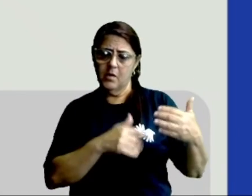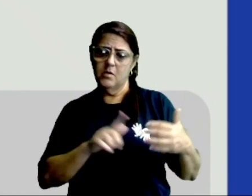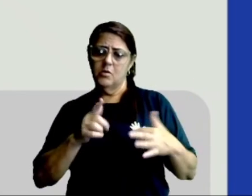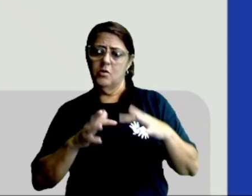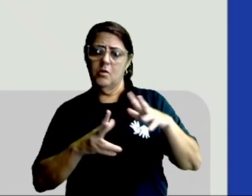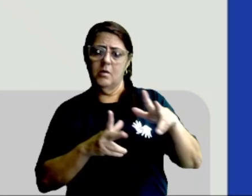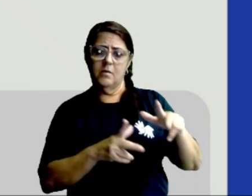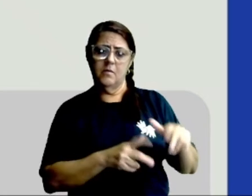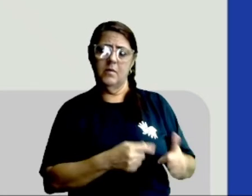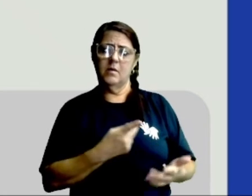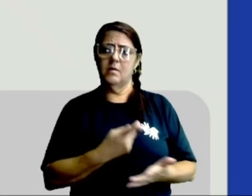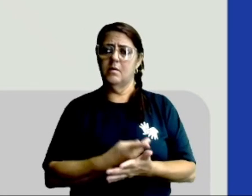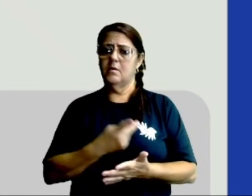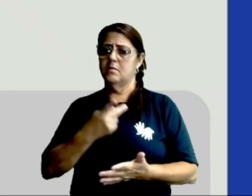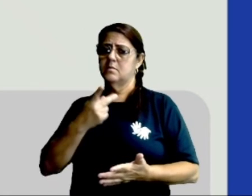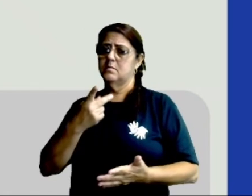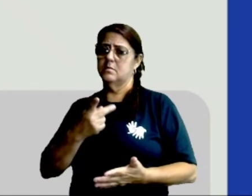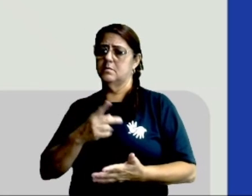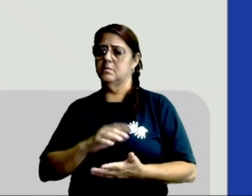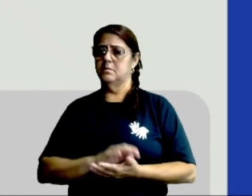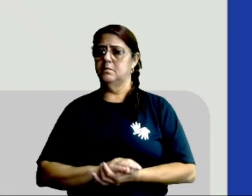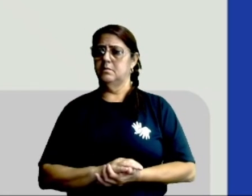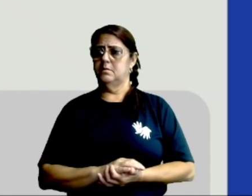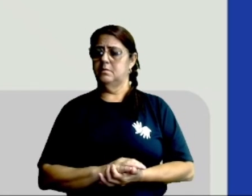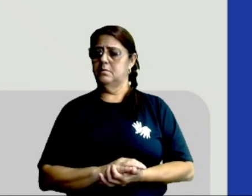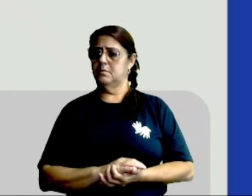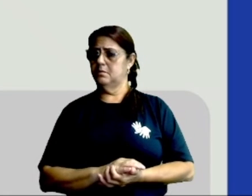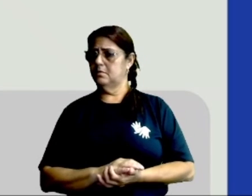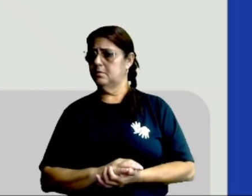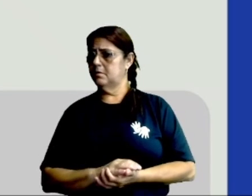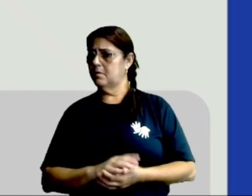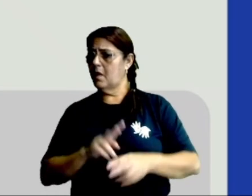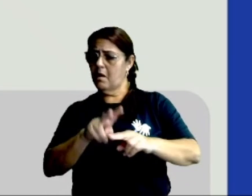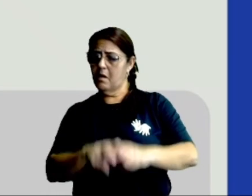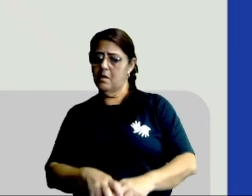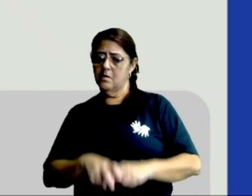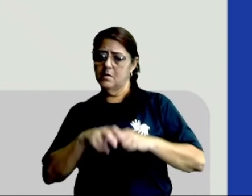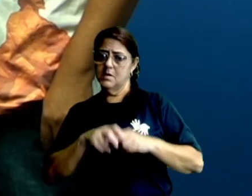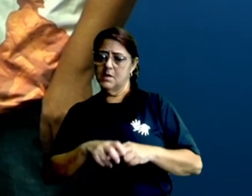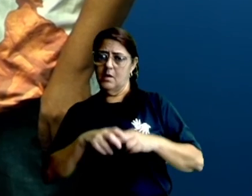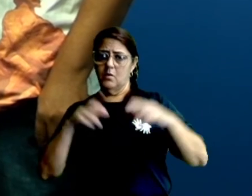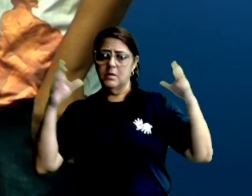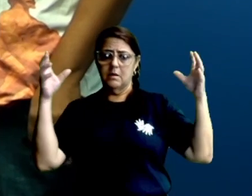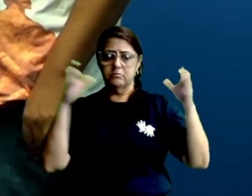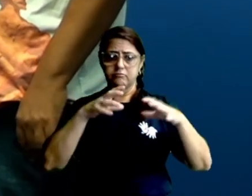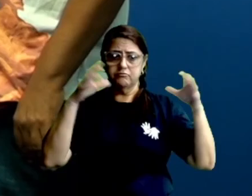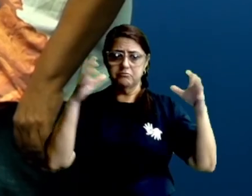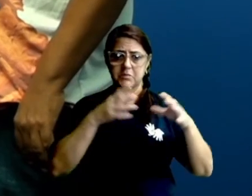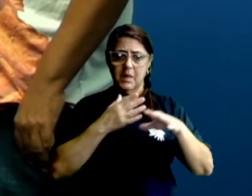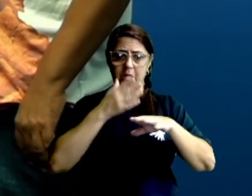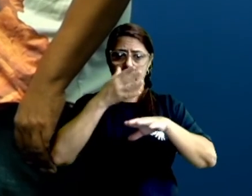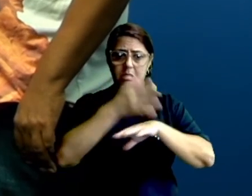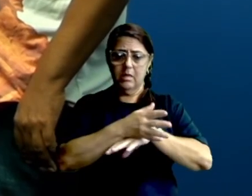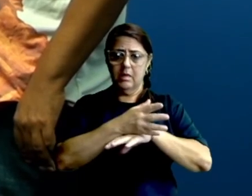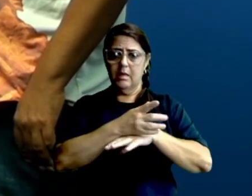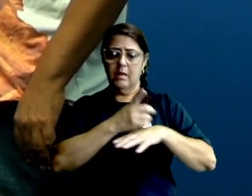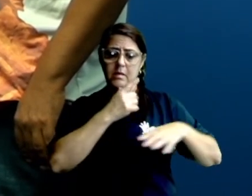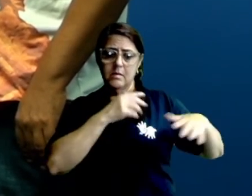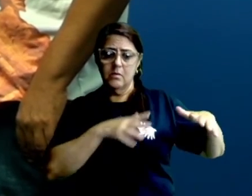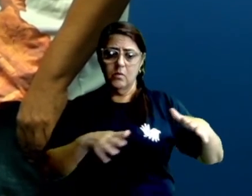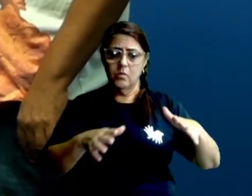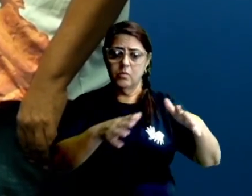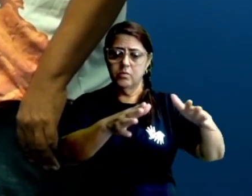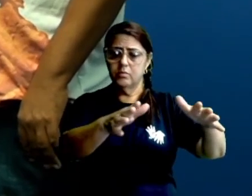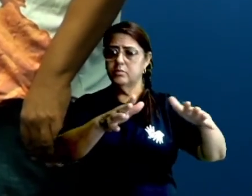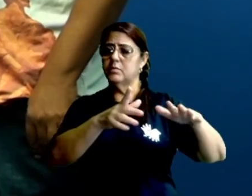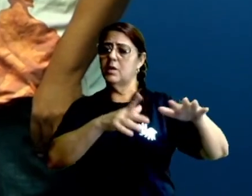orografia causada pela altitude que impede as massas de água de entrar no continente. Então, vocês bastante